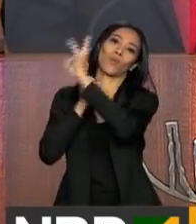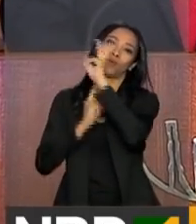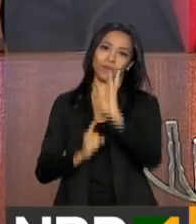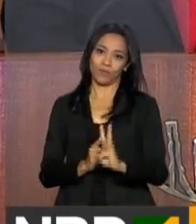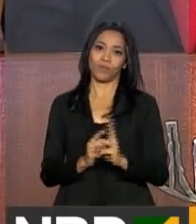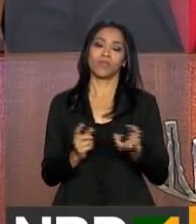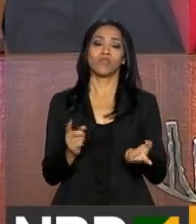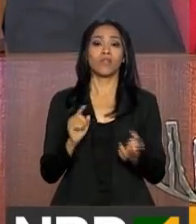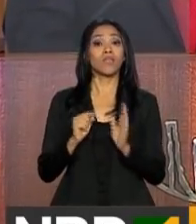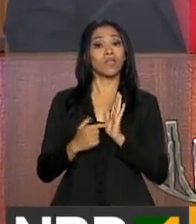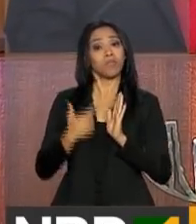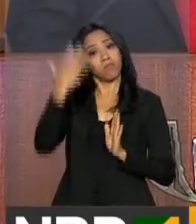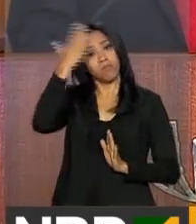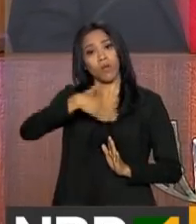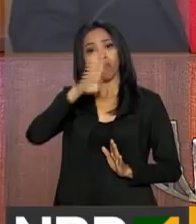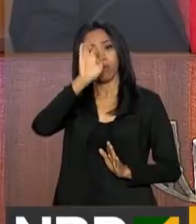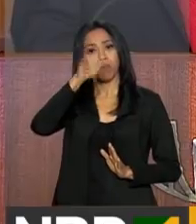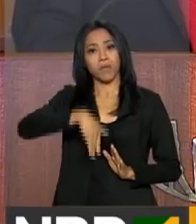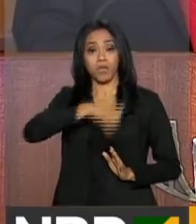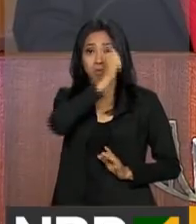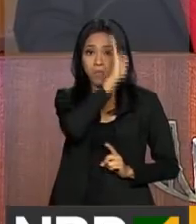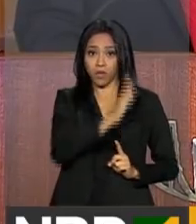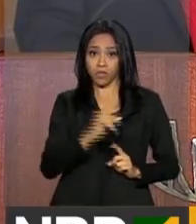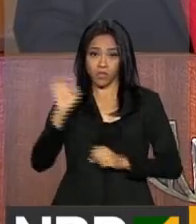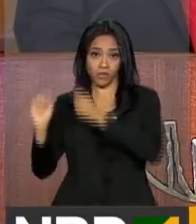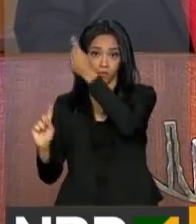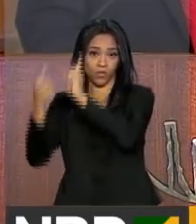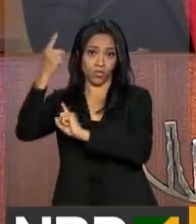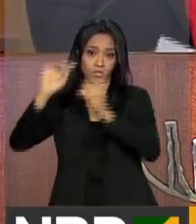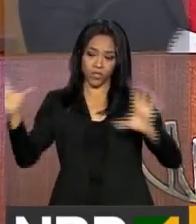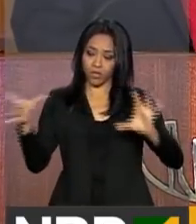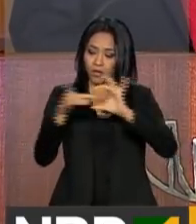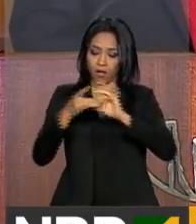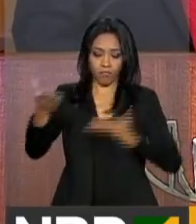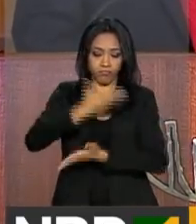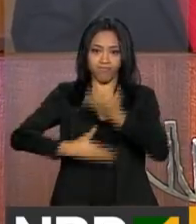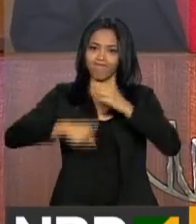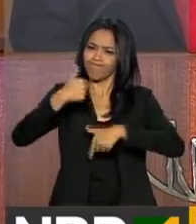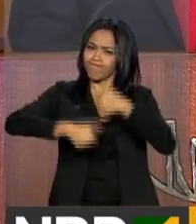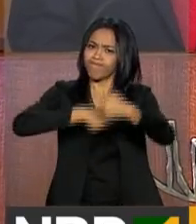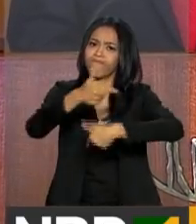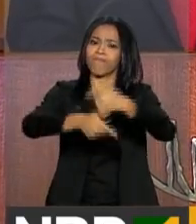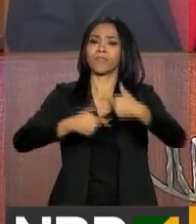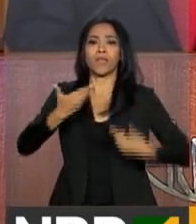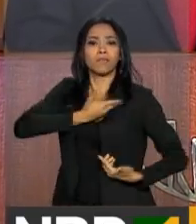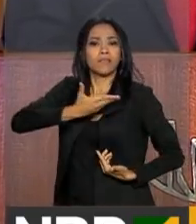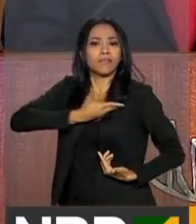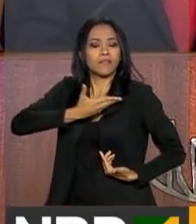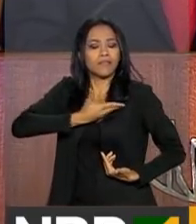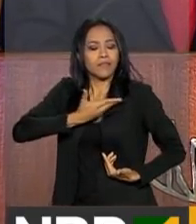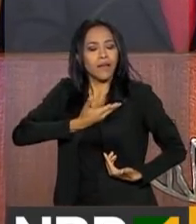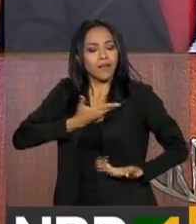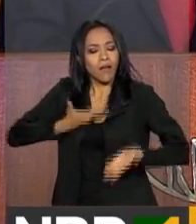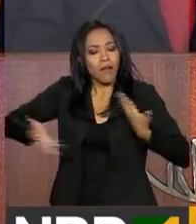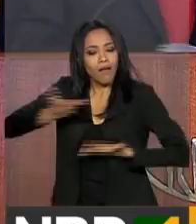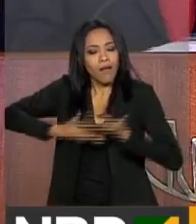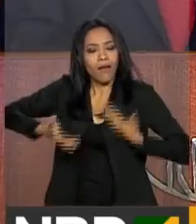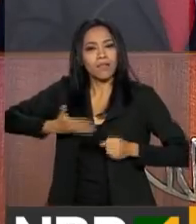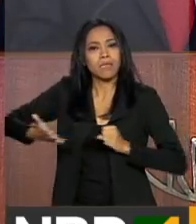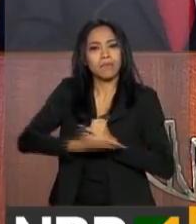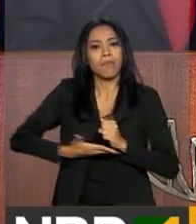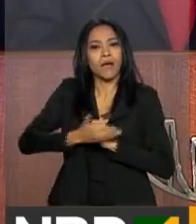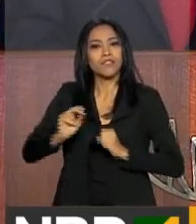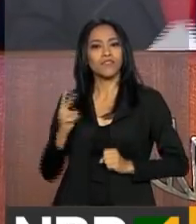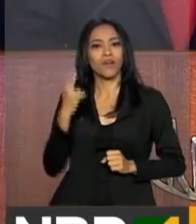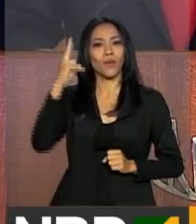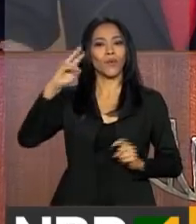reflete bem que o Brasil e o Chile são parceiros históricos, cuja amizade fundamenta-se em valores e